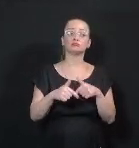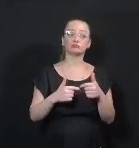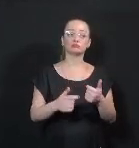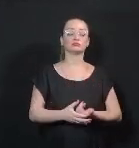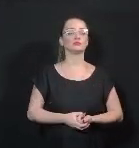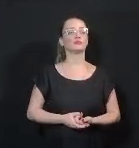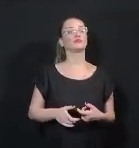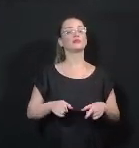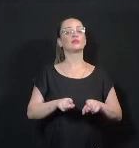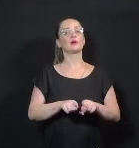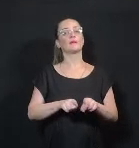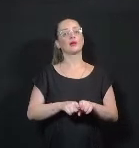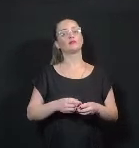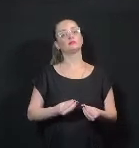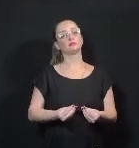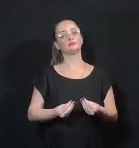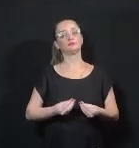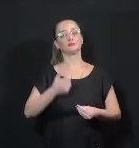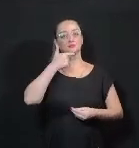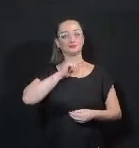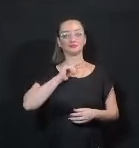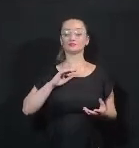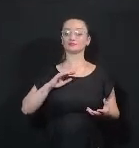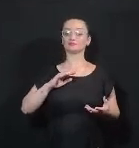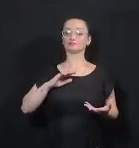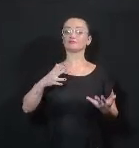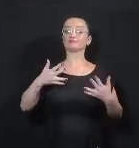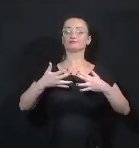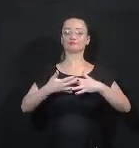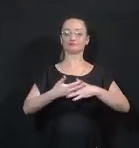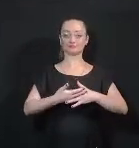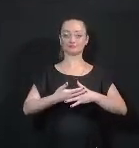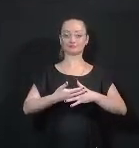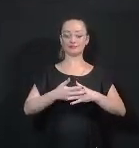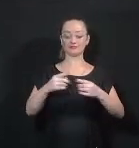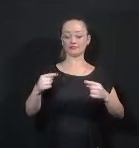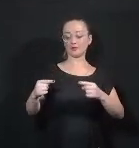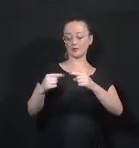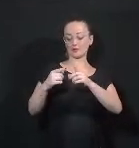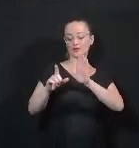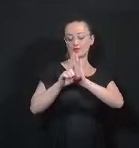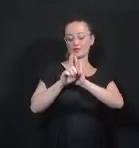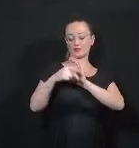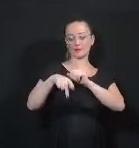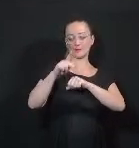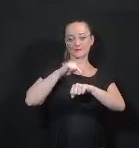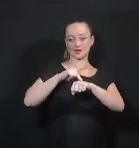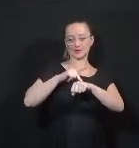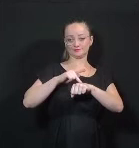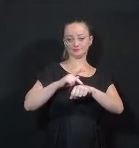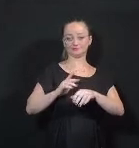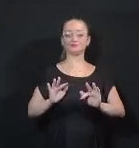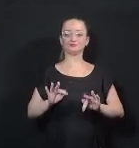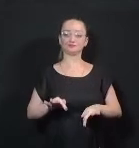portanto, adquirir uma cidadania diante das leis do seu país.